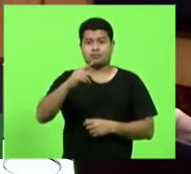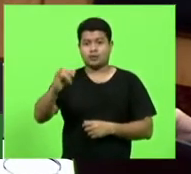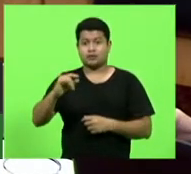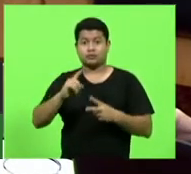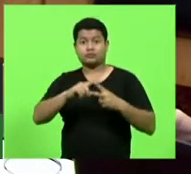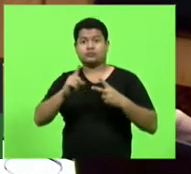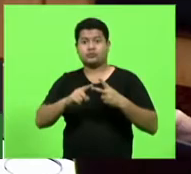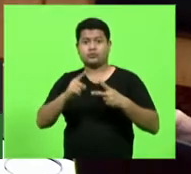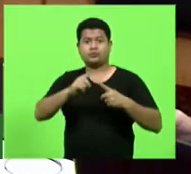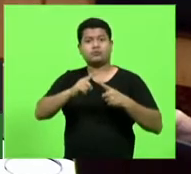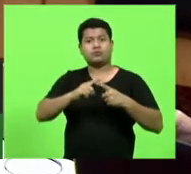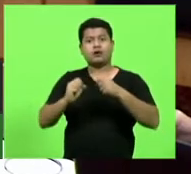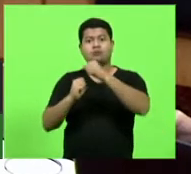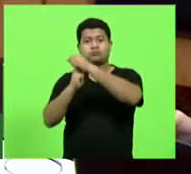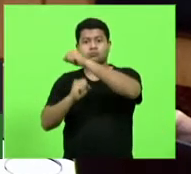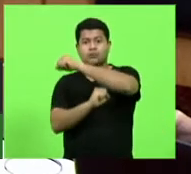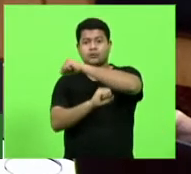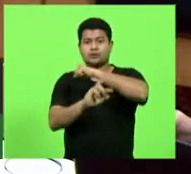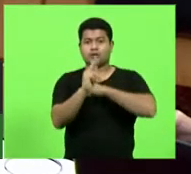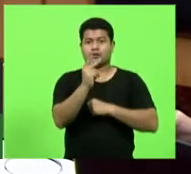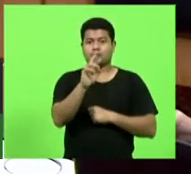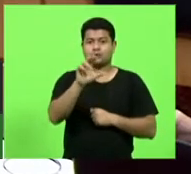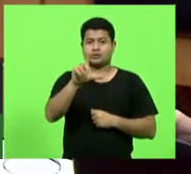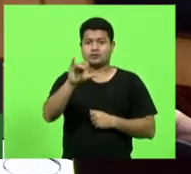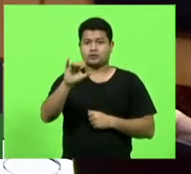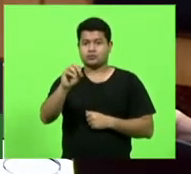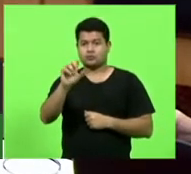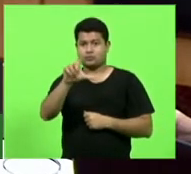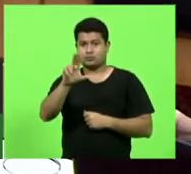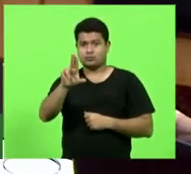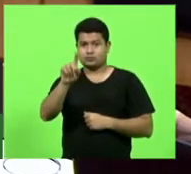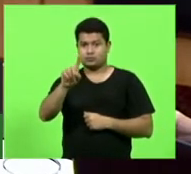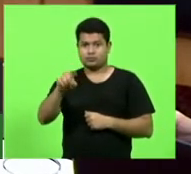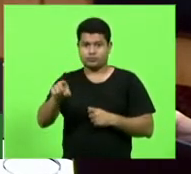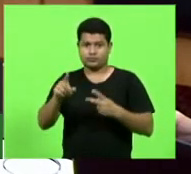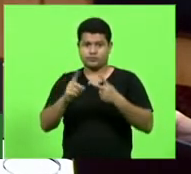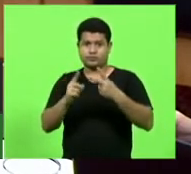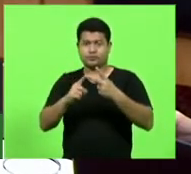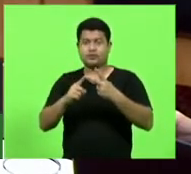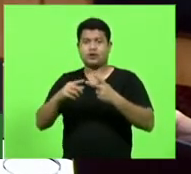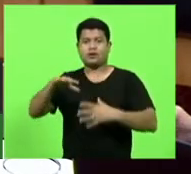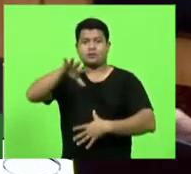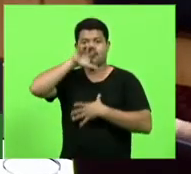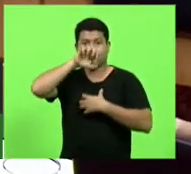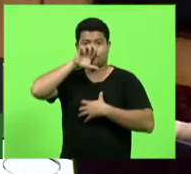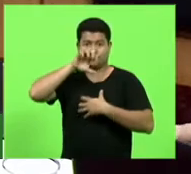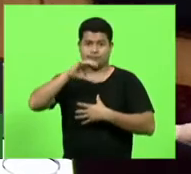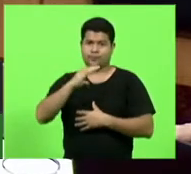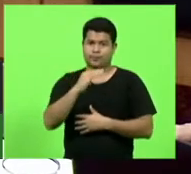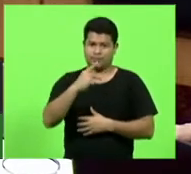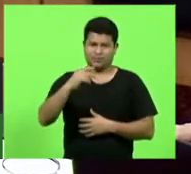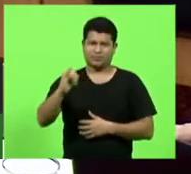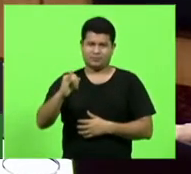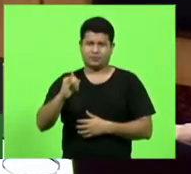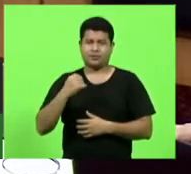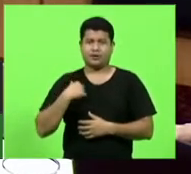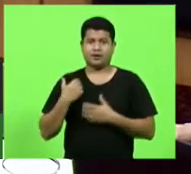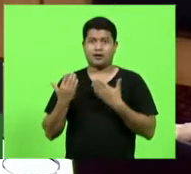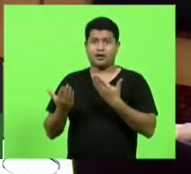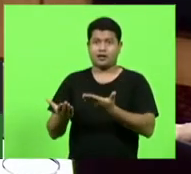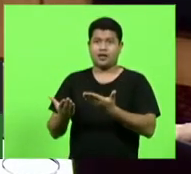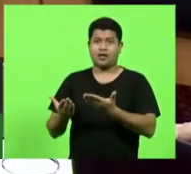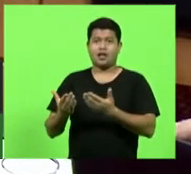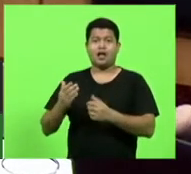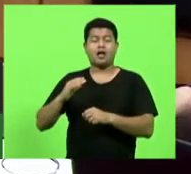Luz e da CPI dos respiradores. Por mais que o autor